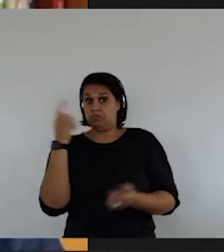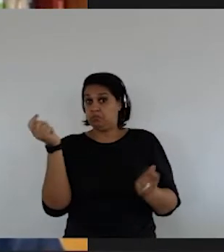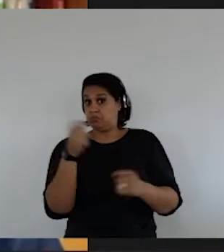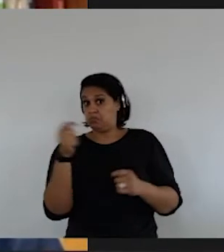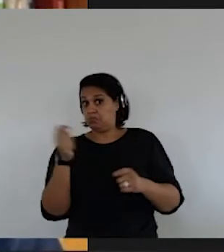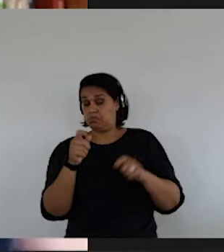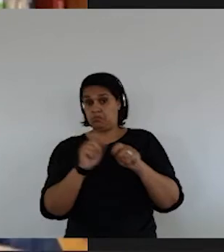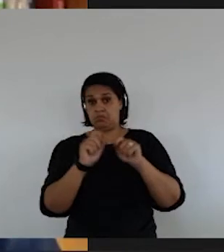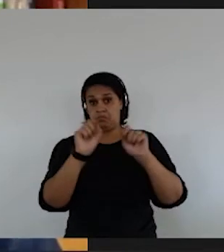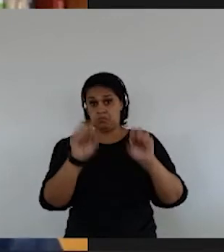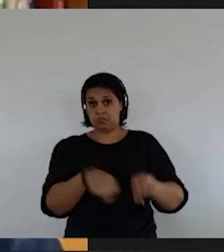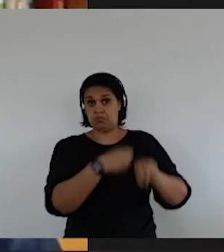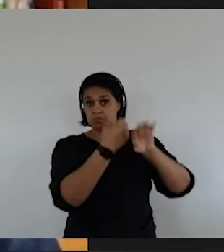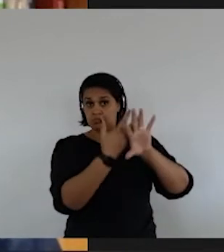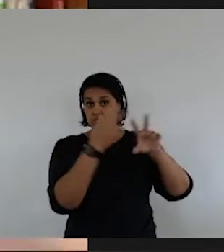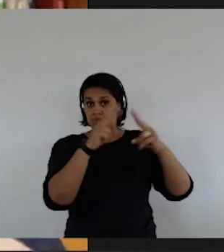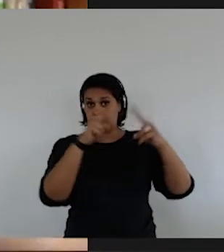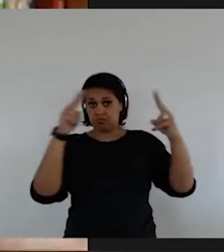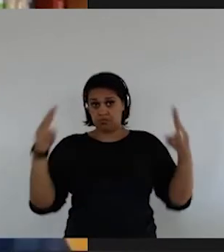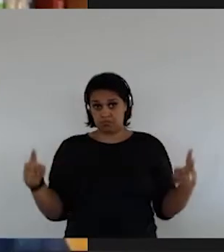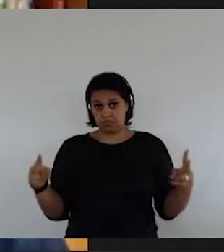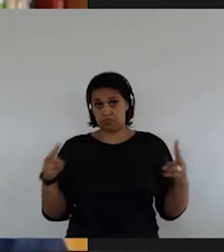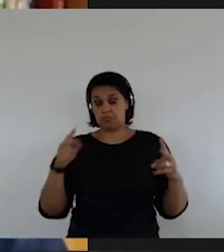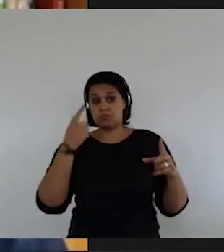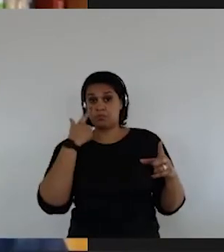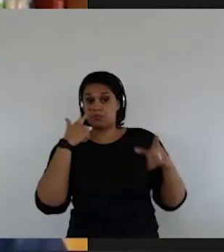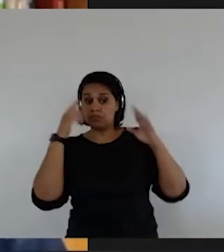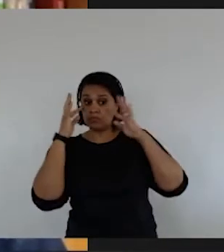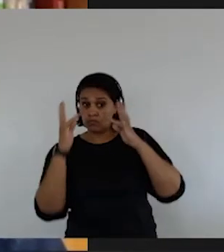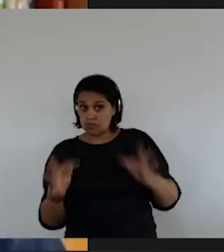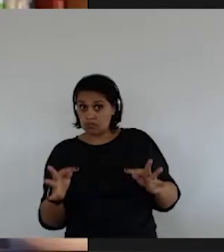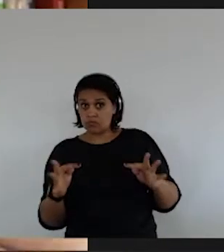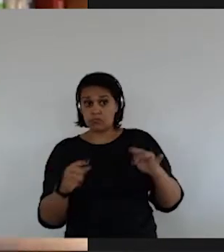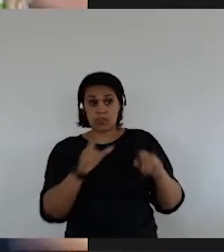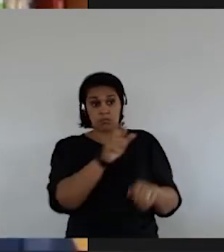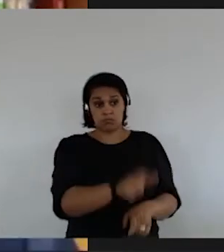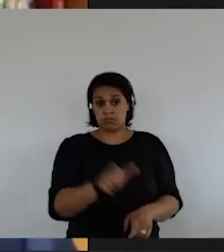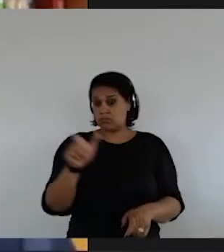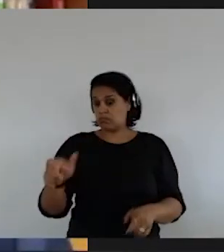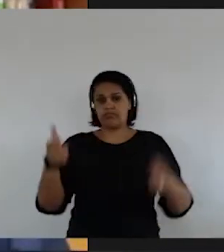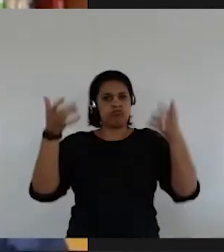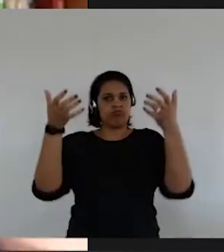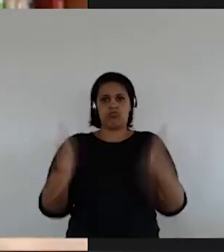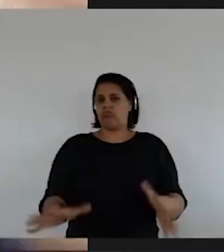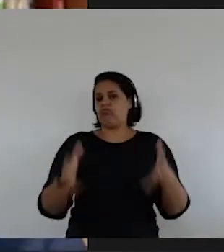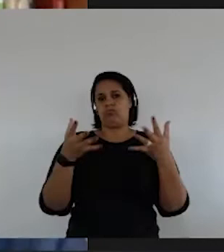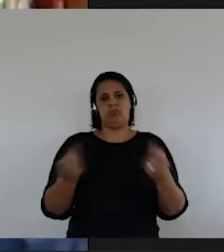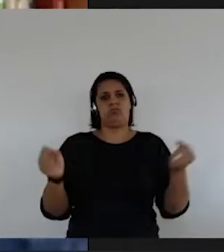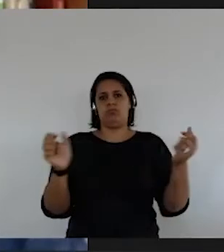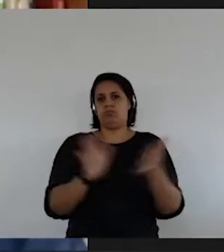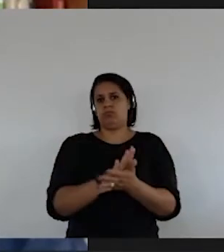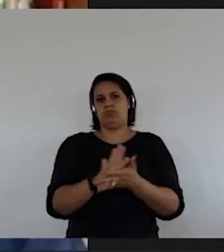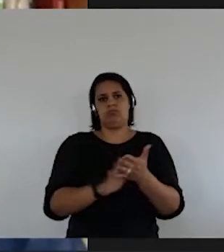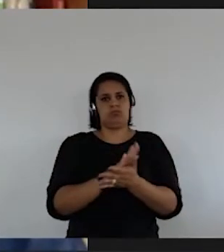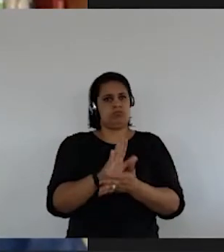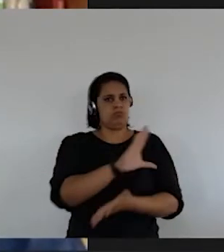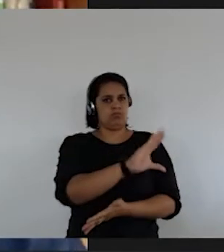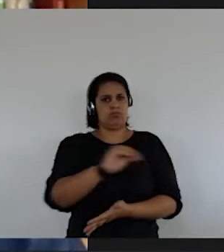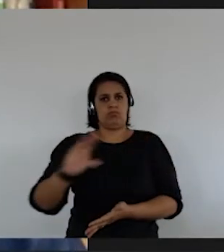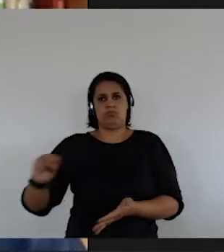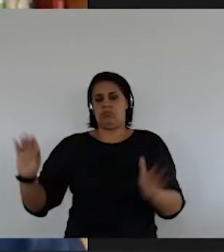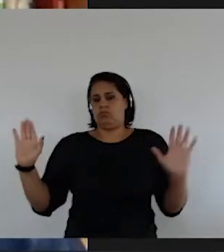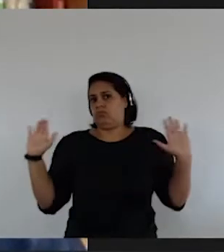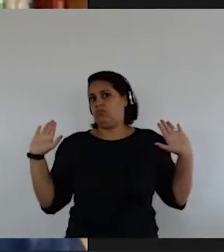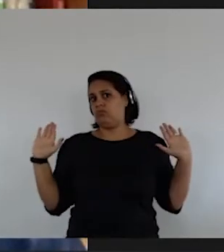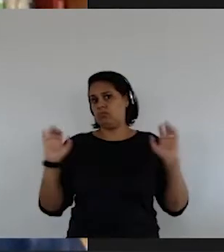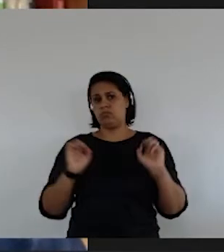audiência virtual para oitiva de testemunhas, e as partes resolveram não fazer audiência, quer dizer, postergar o processo